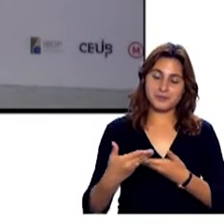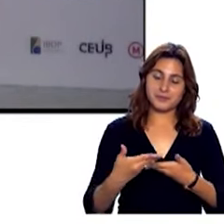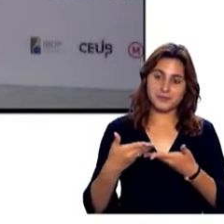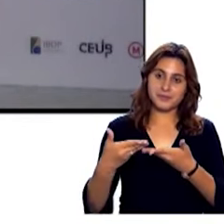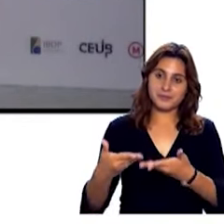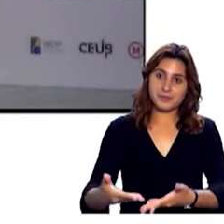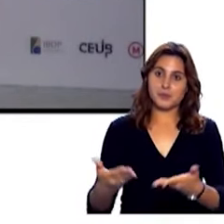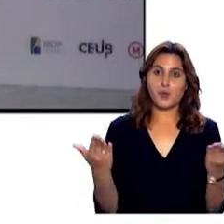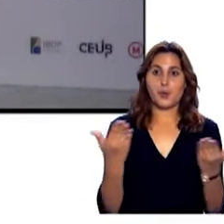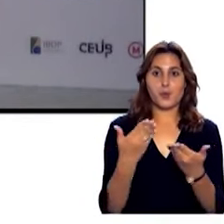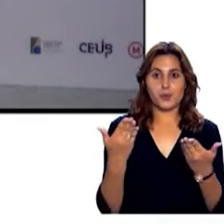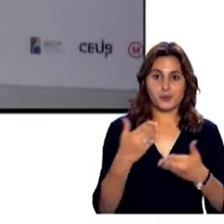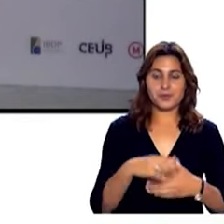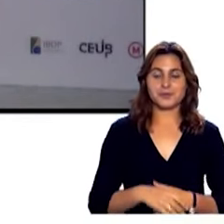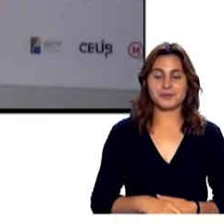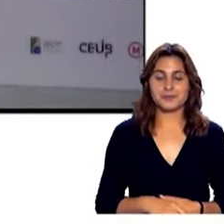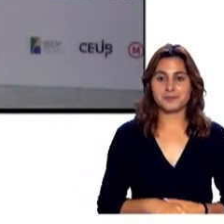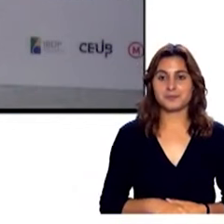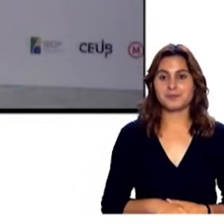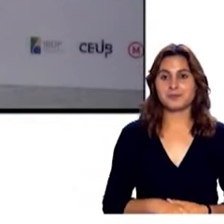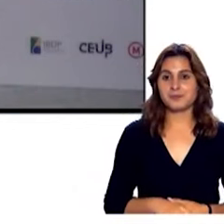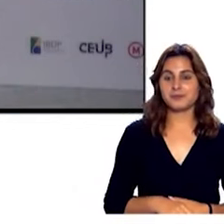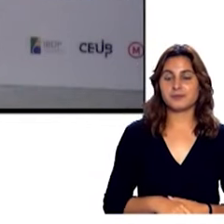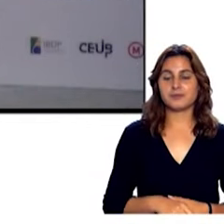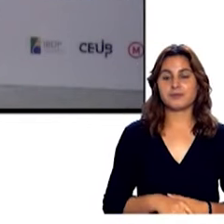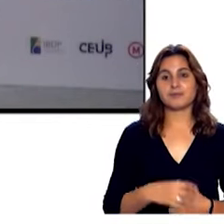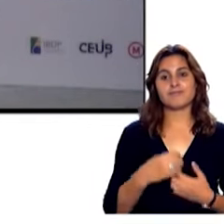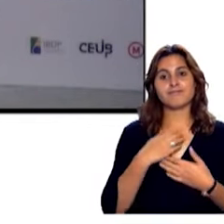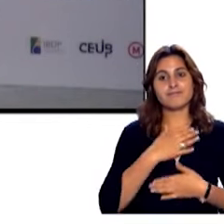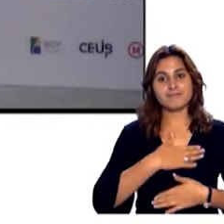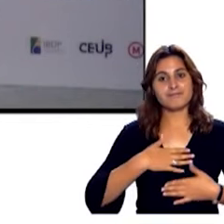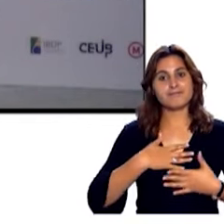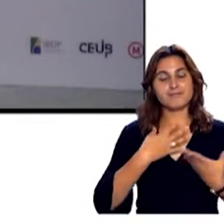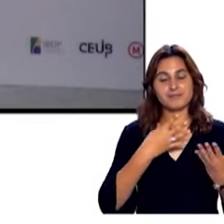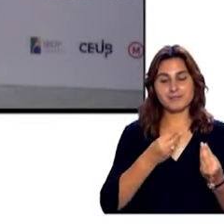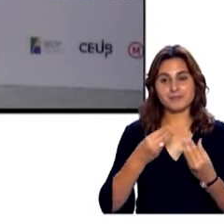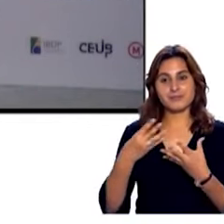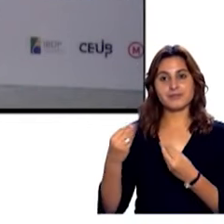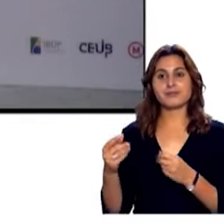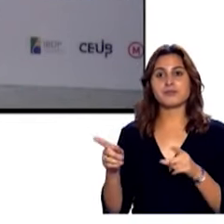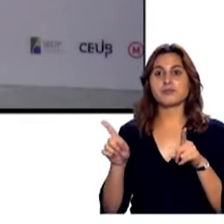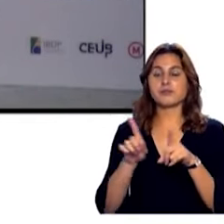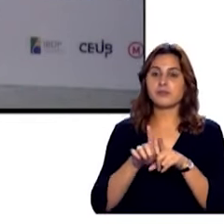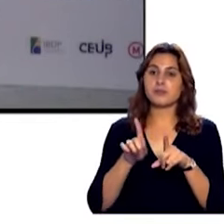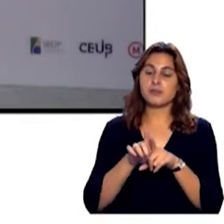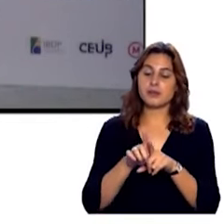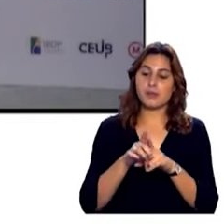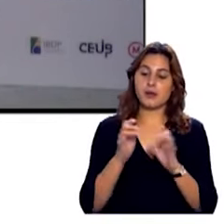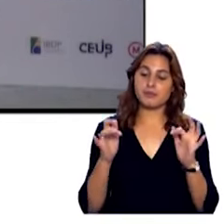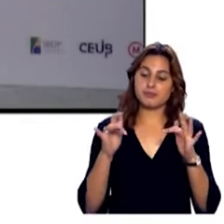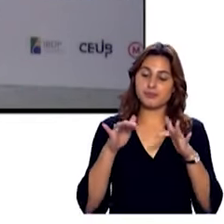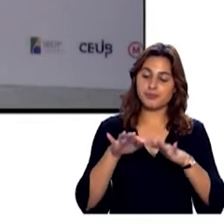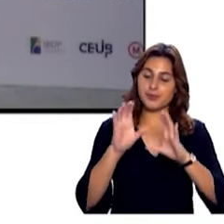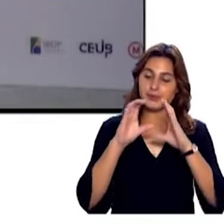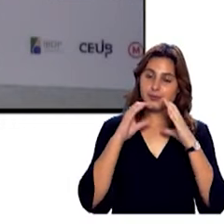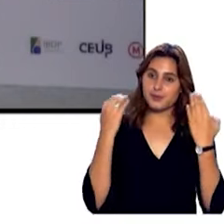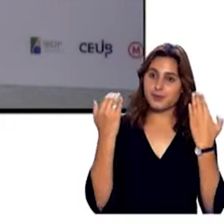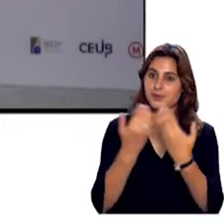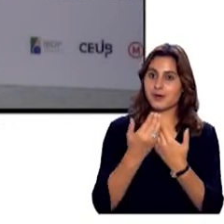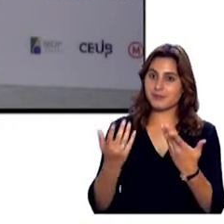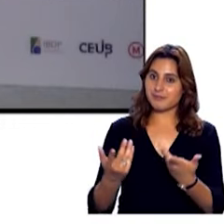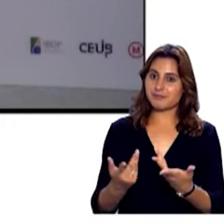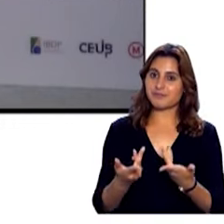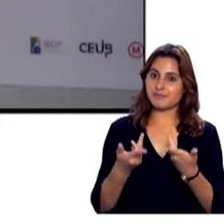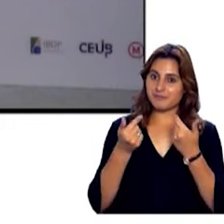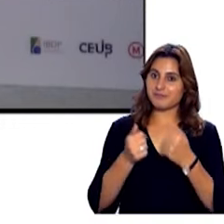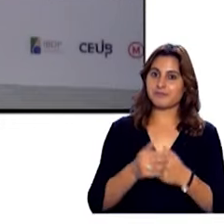hoje eh É uma honra enorme poder também participar desse desse congresso maravilhoso que tem sido acho que